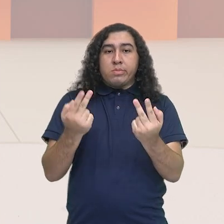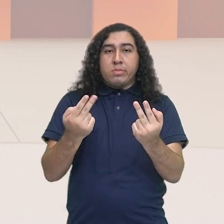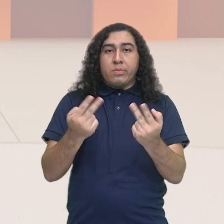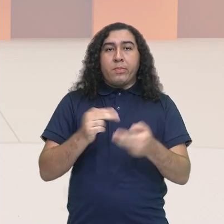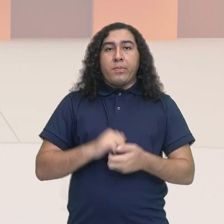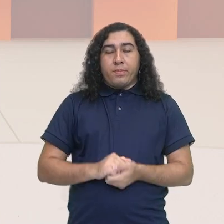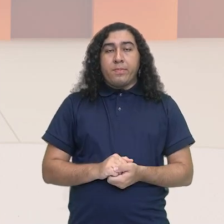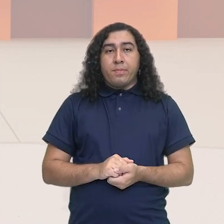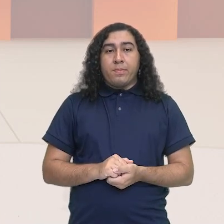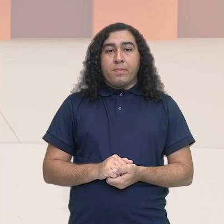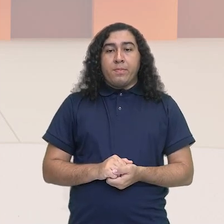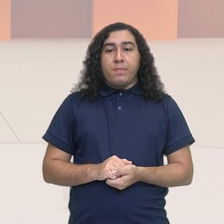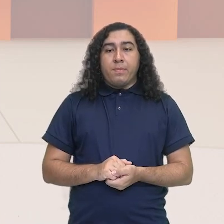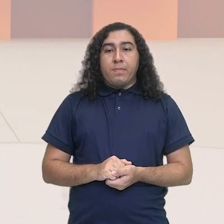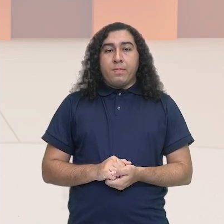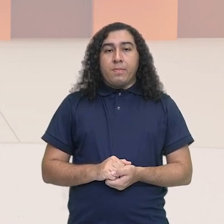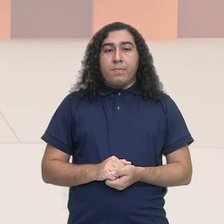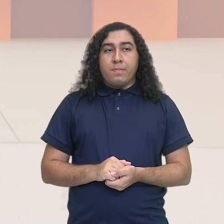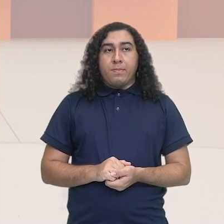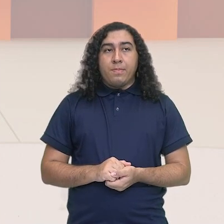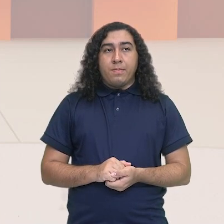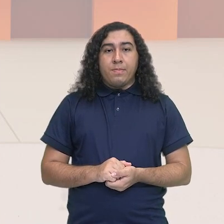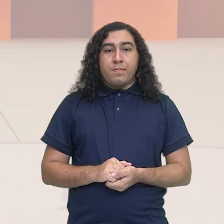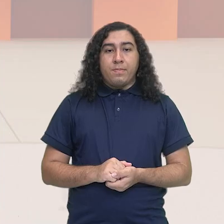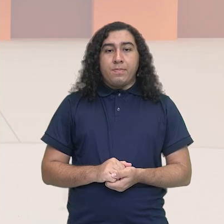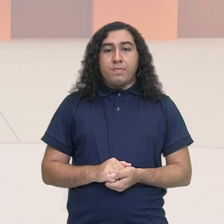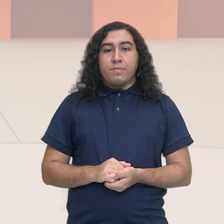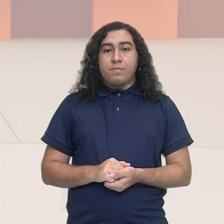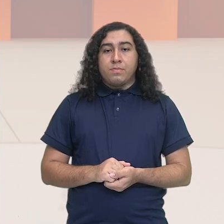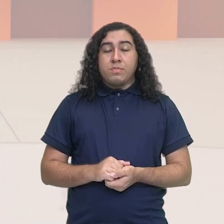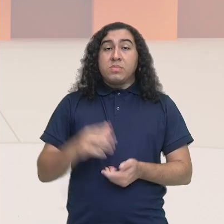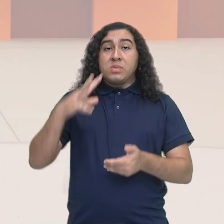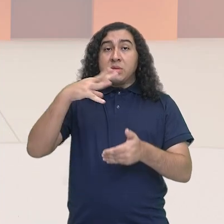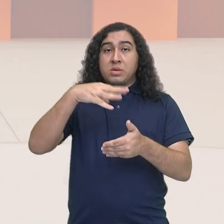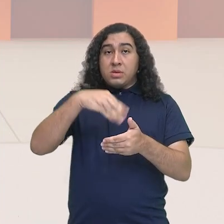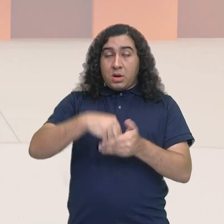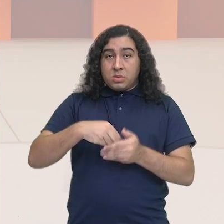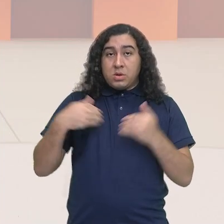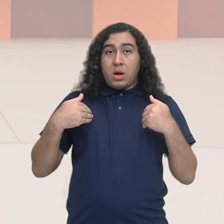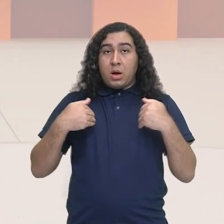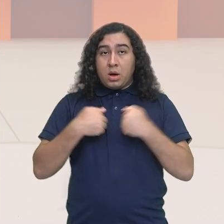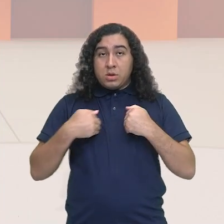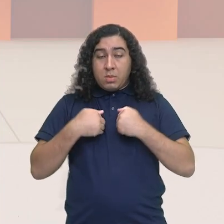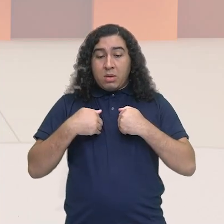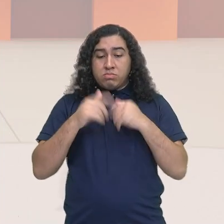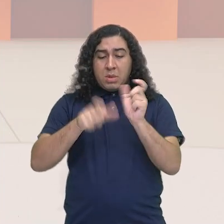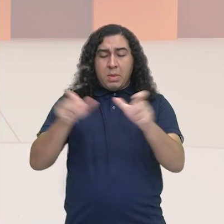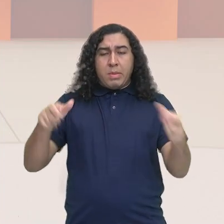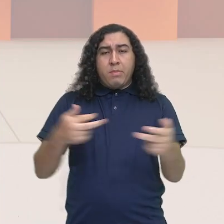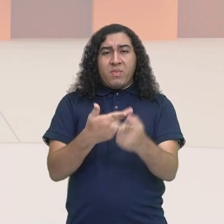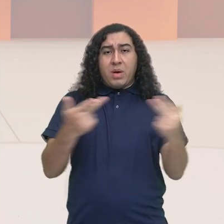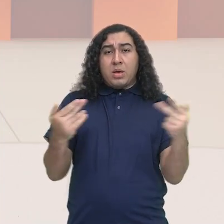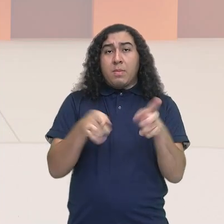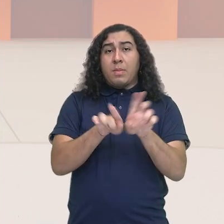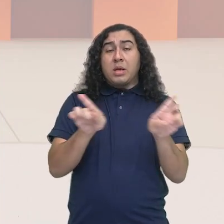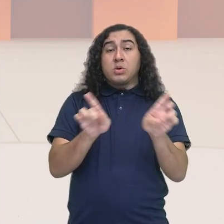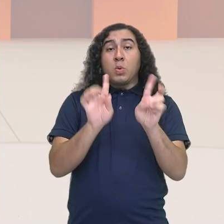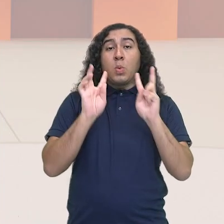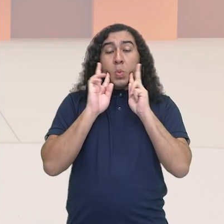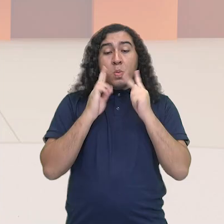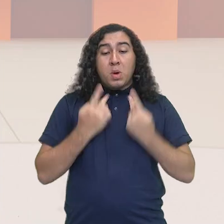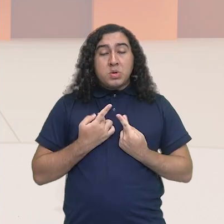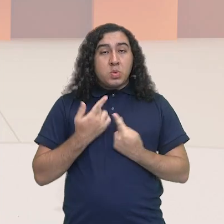certo? Então, dentre os animais, o ser humano é o único que não consegue